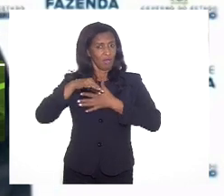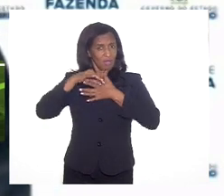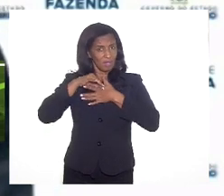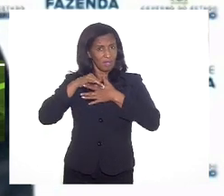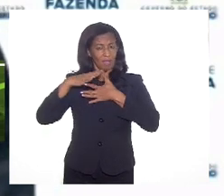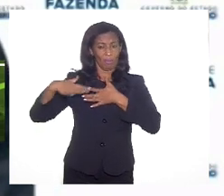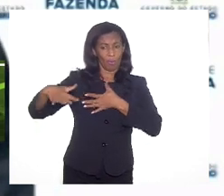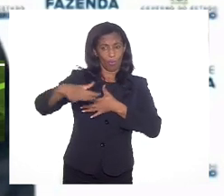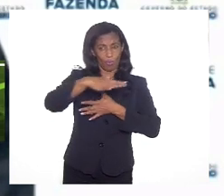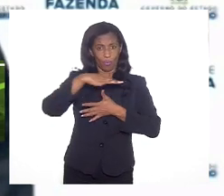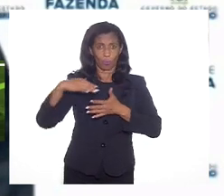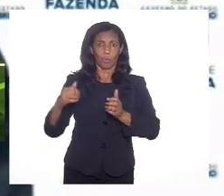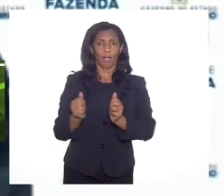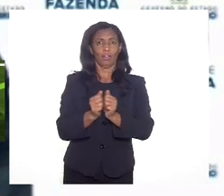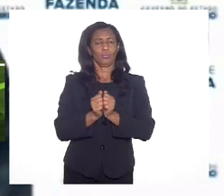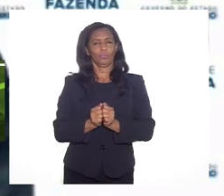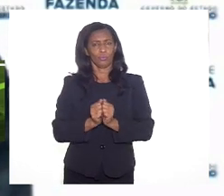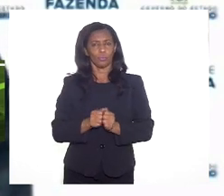time que